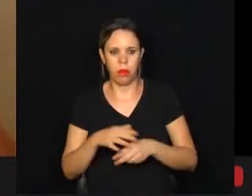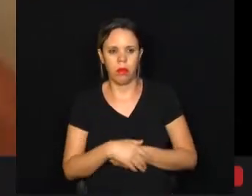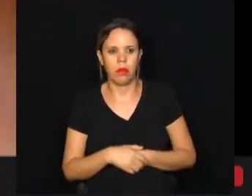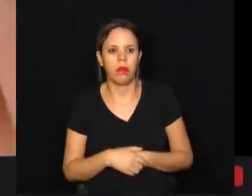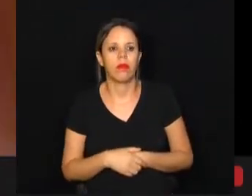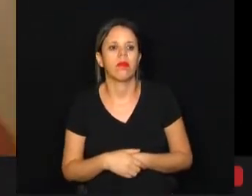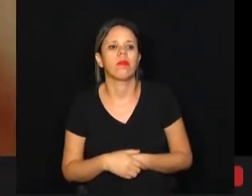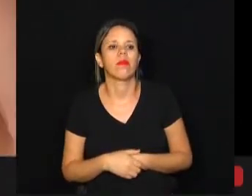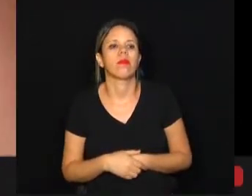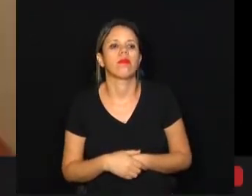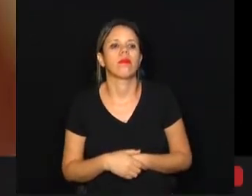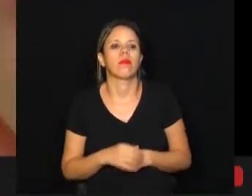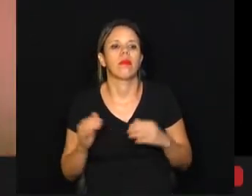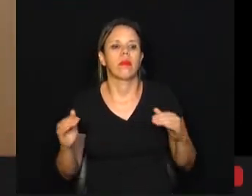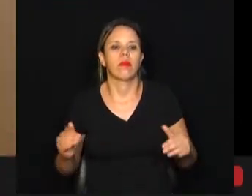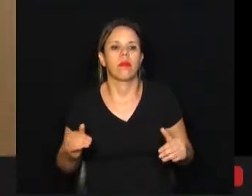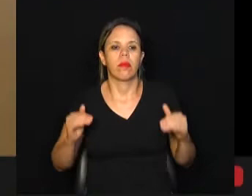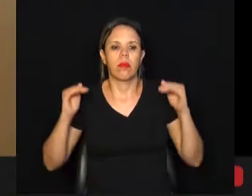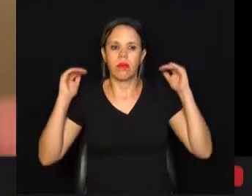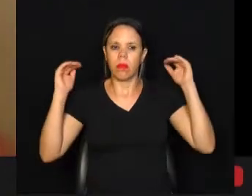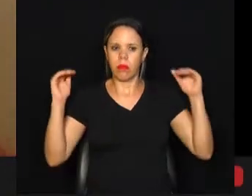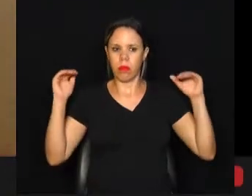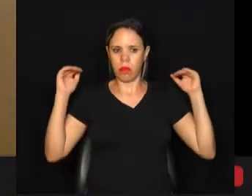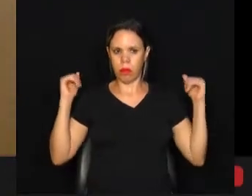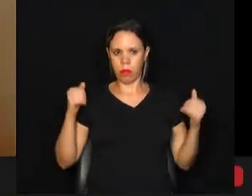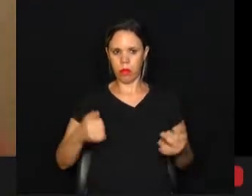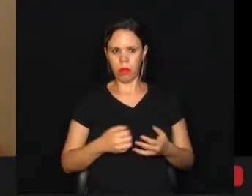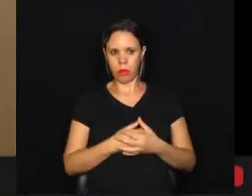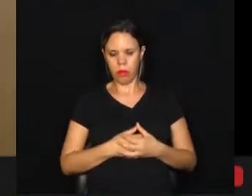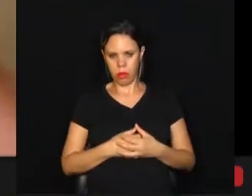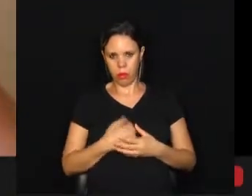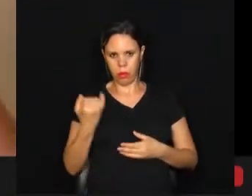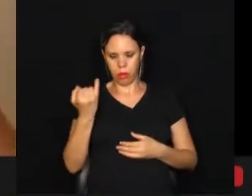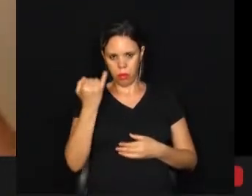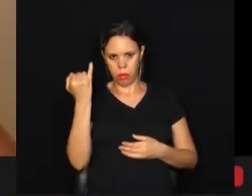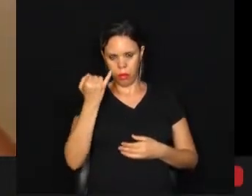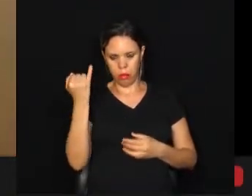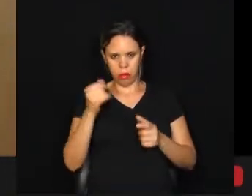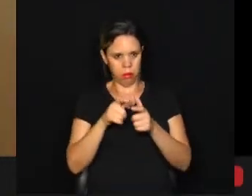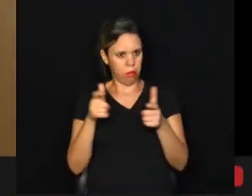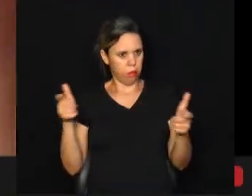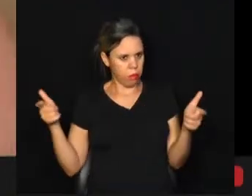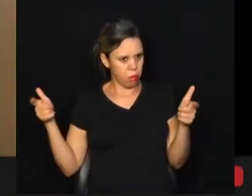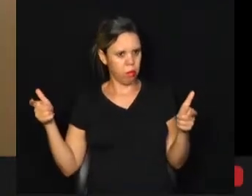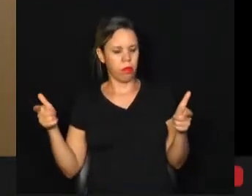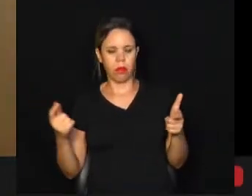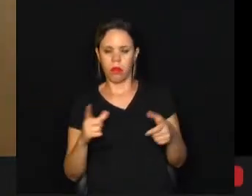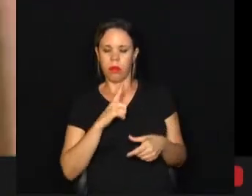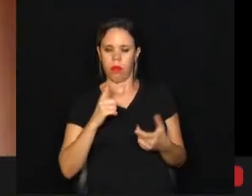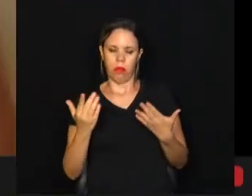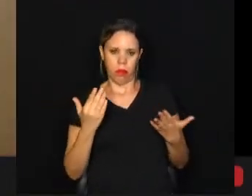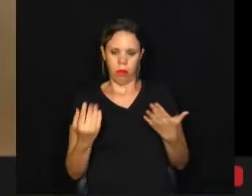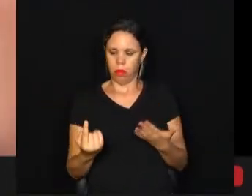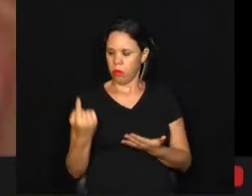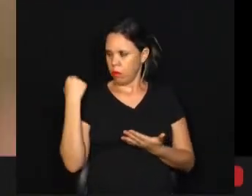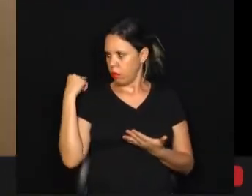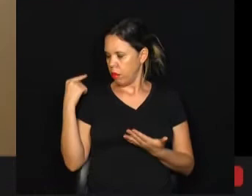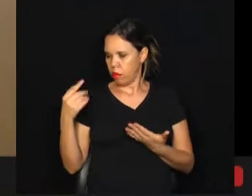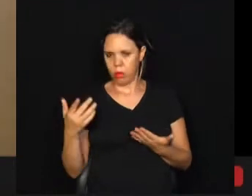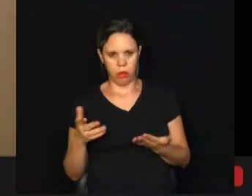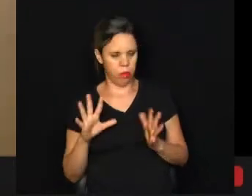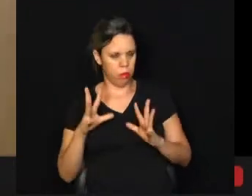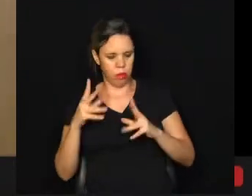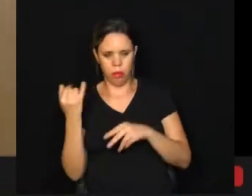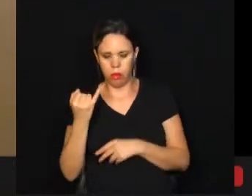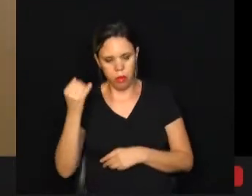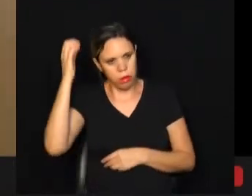é muito, muito mais significativa, ampla, do que tinha antes, embora antes tivesse toda a sua